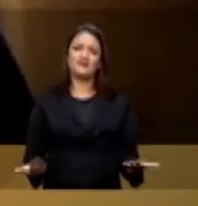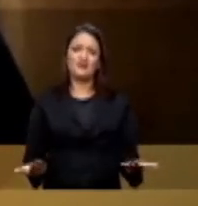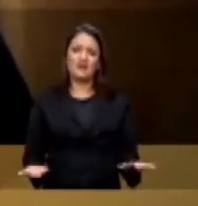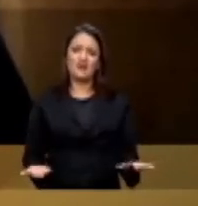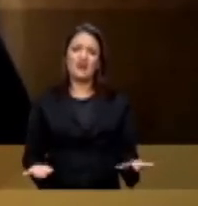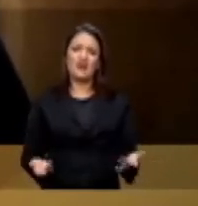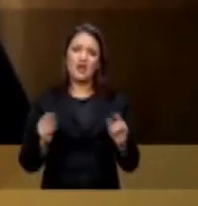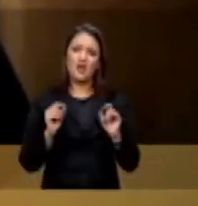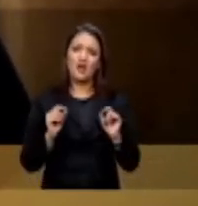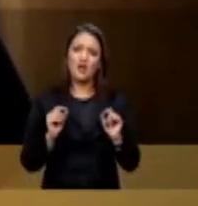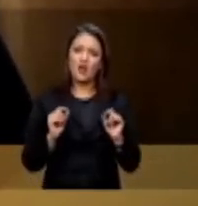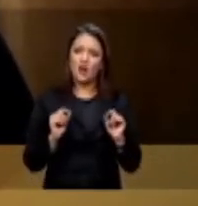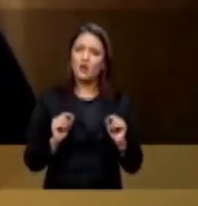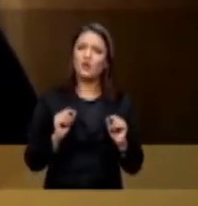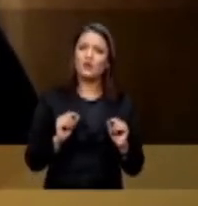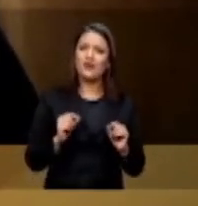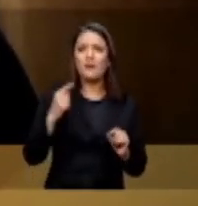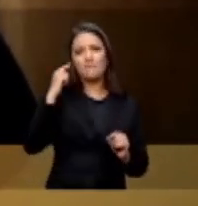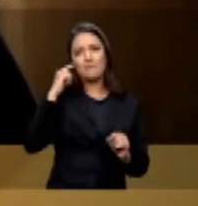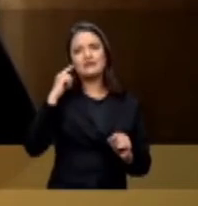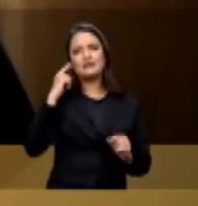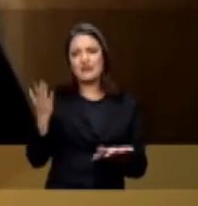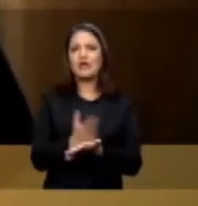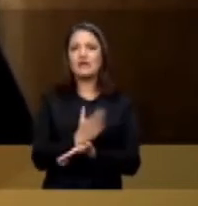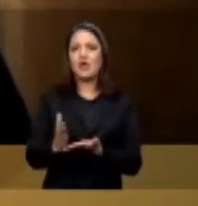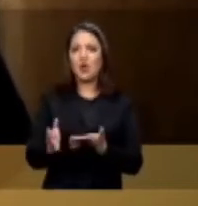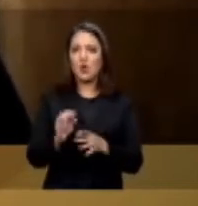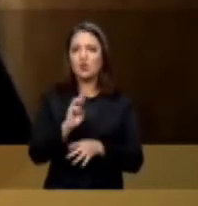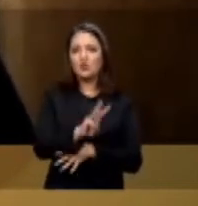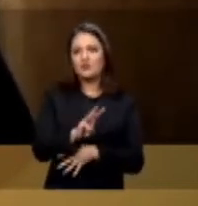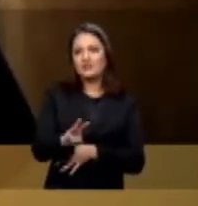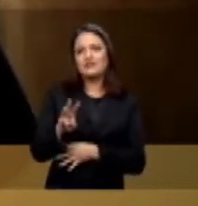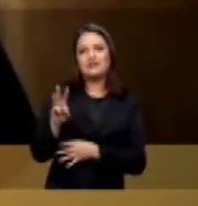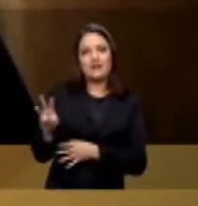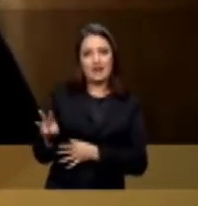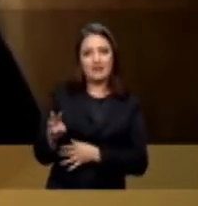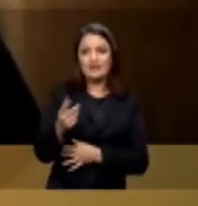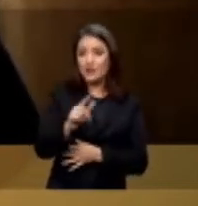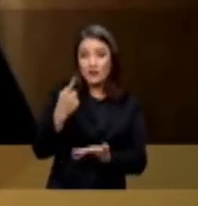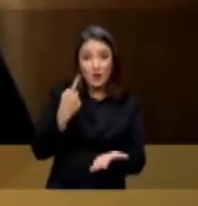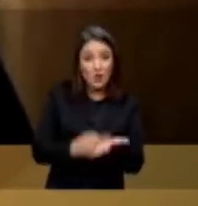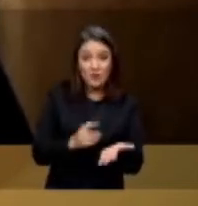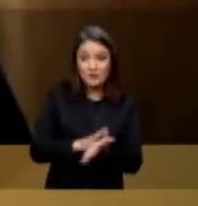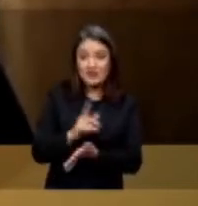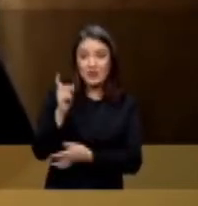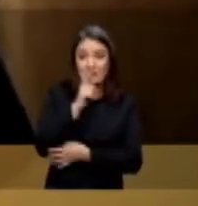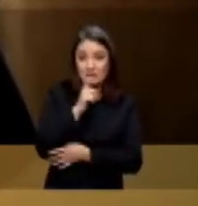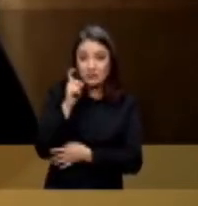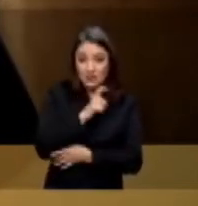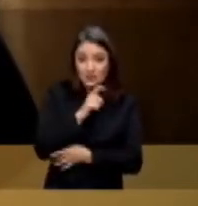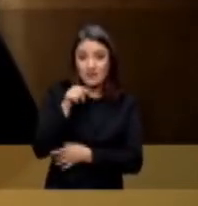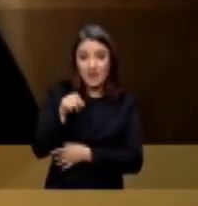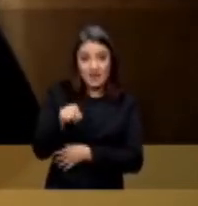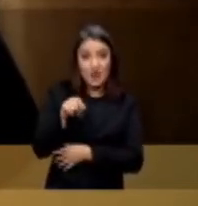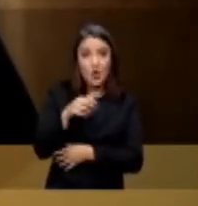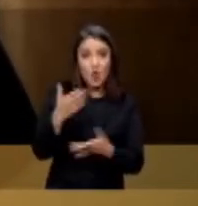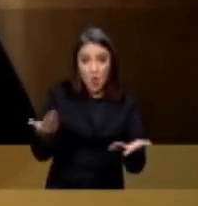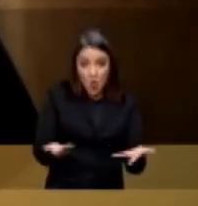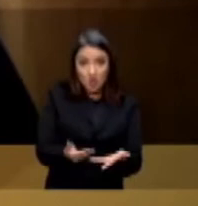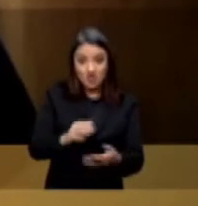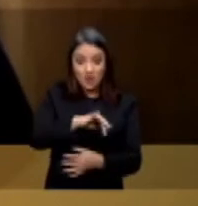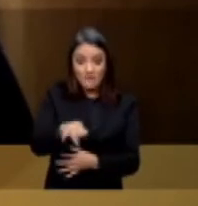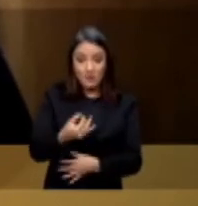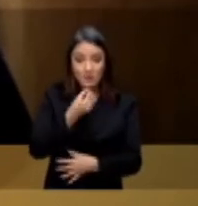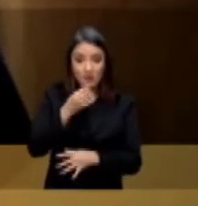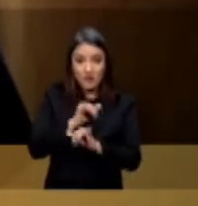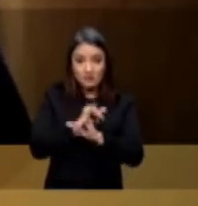de sites mentirosos e descompromissados que hoje se sustentam com publicidade comum